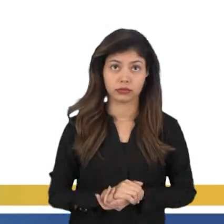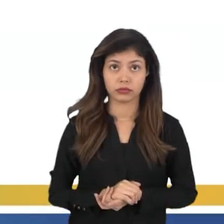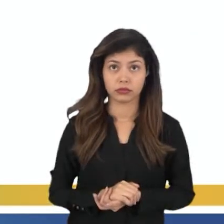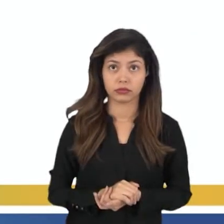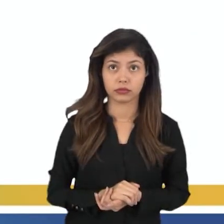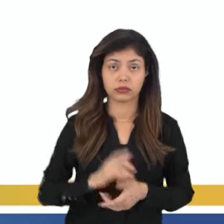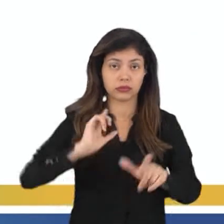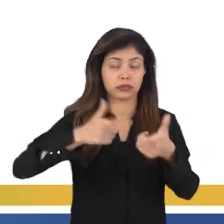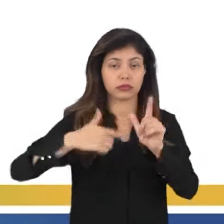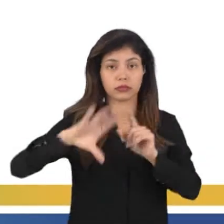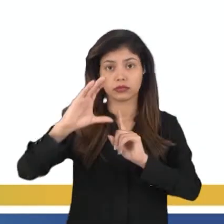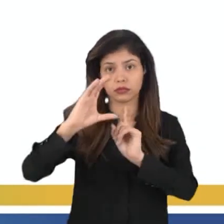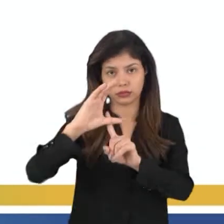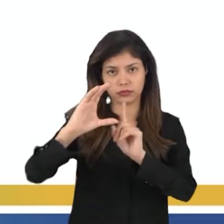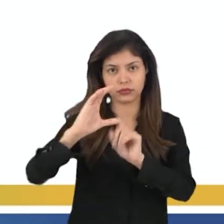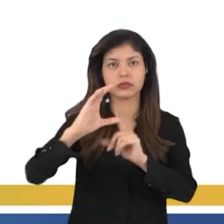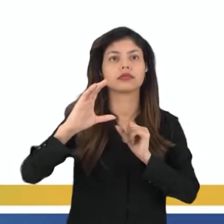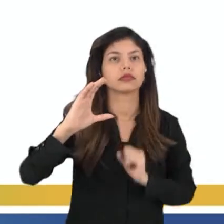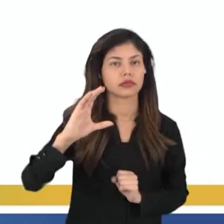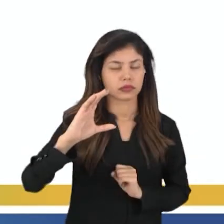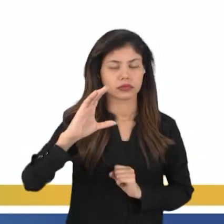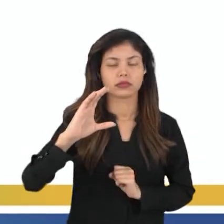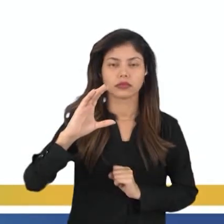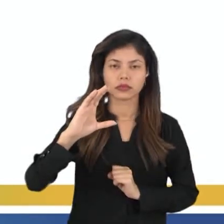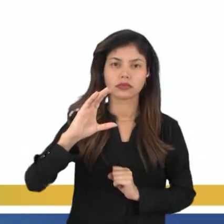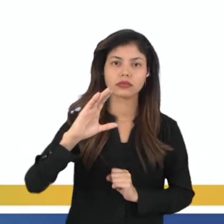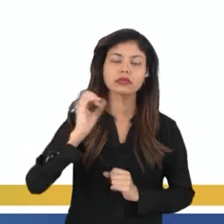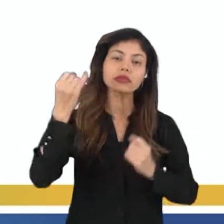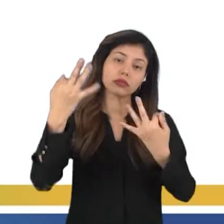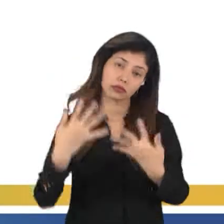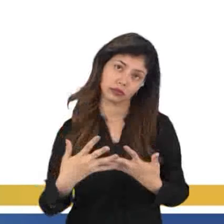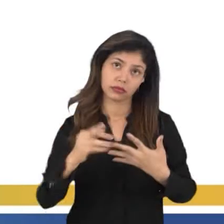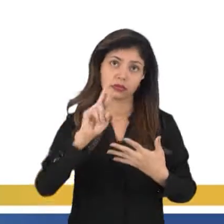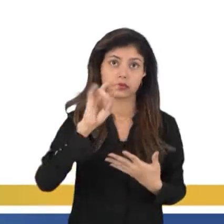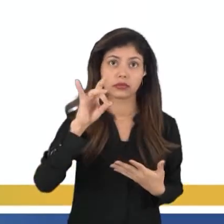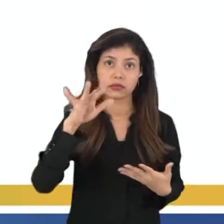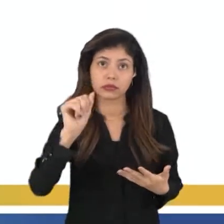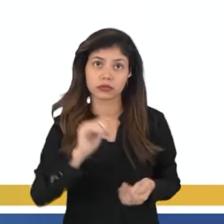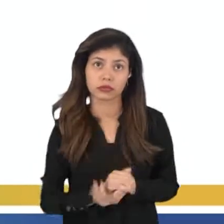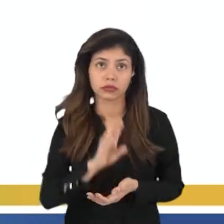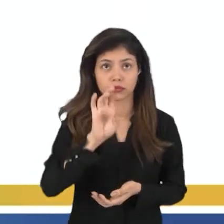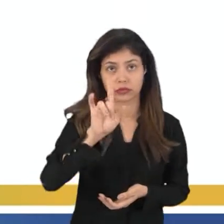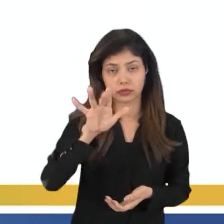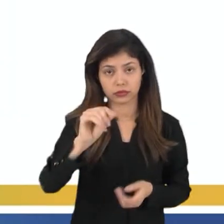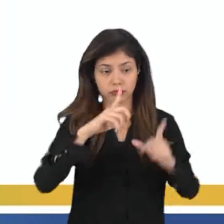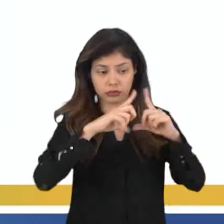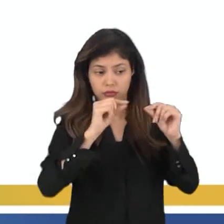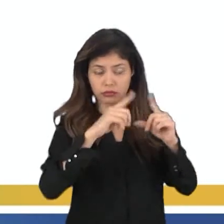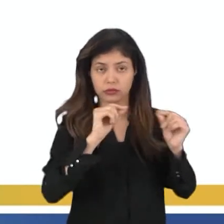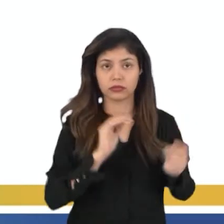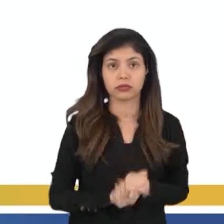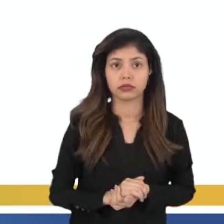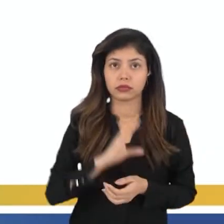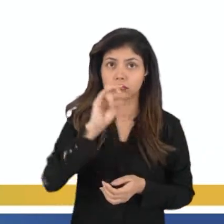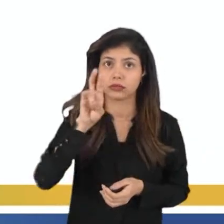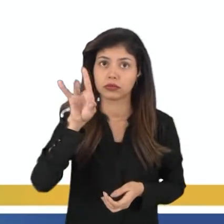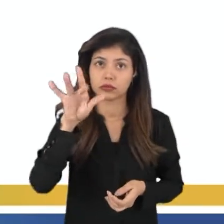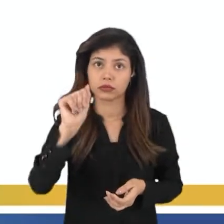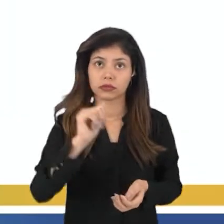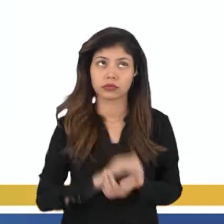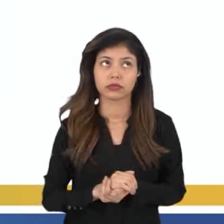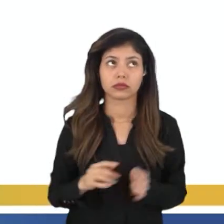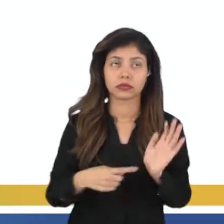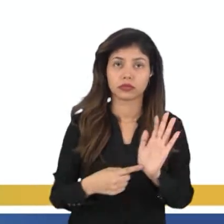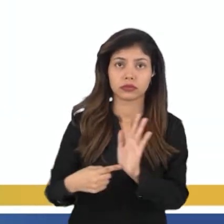é letra C. Trata-se da rodovia Belém-Brasília,